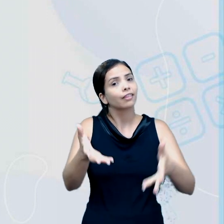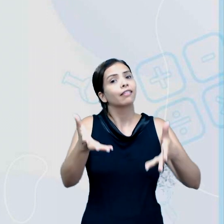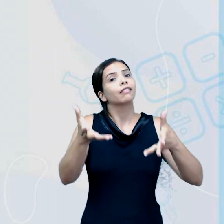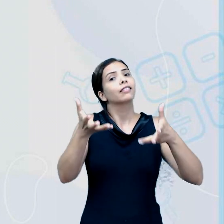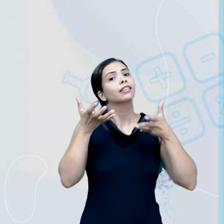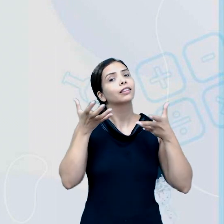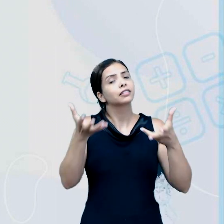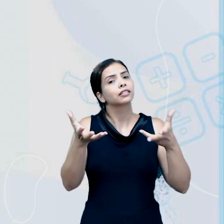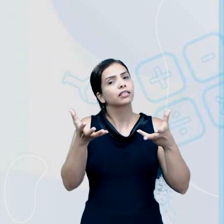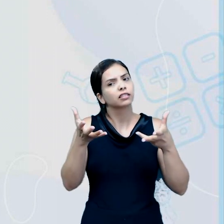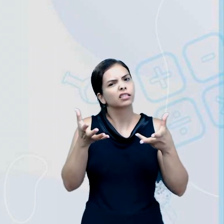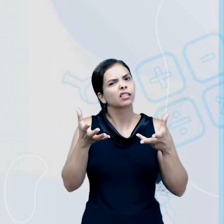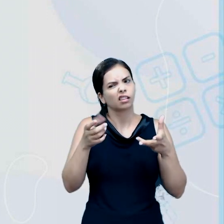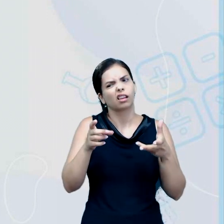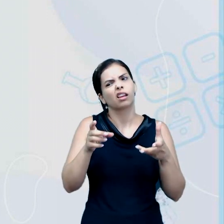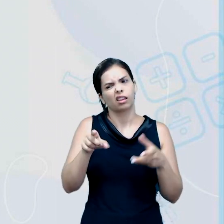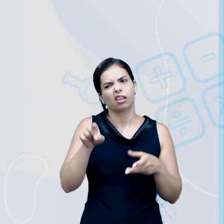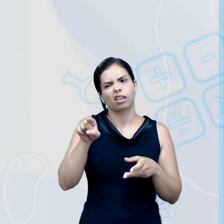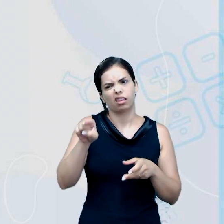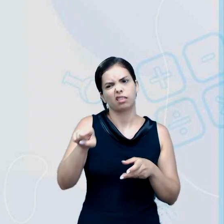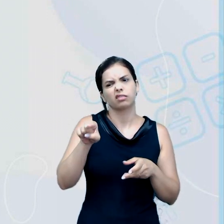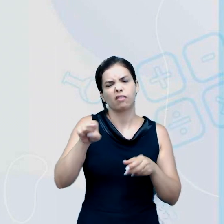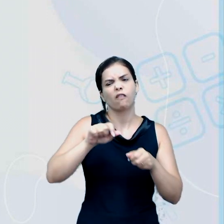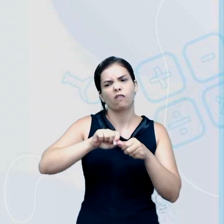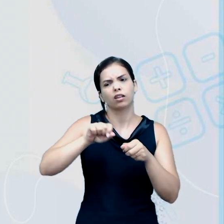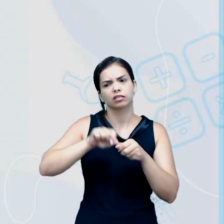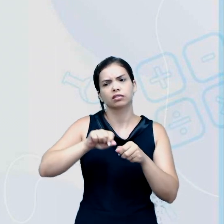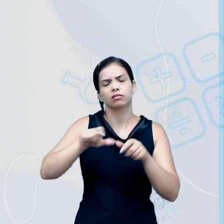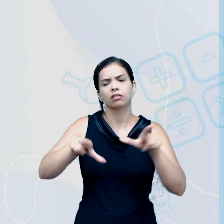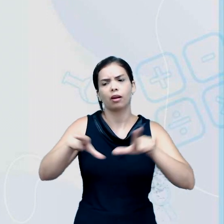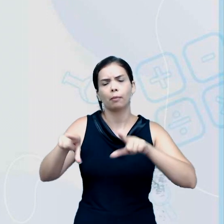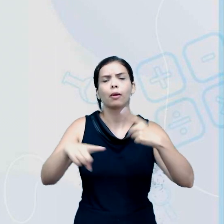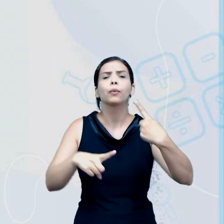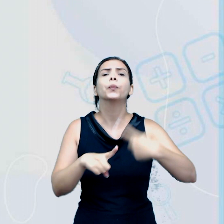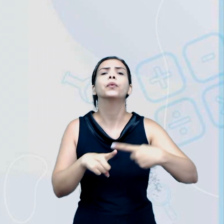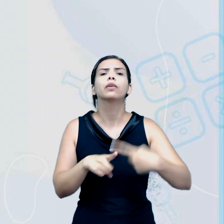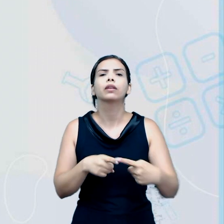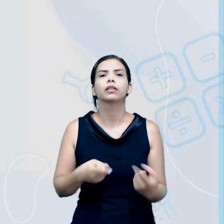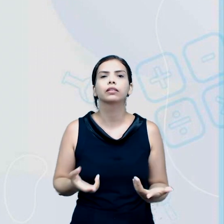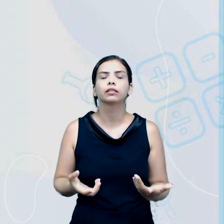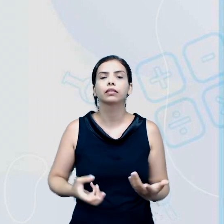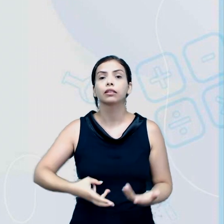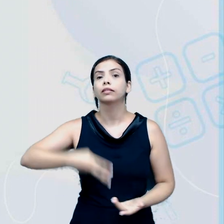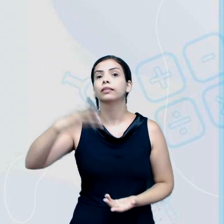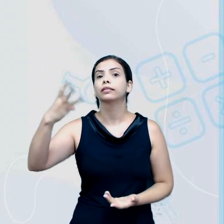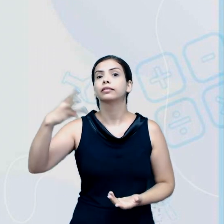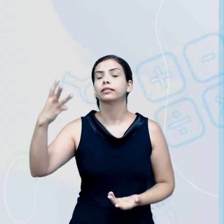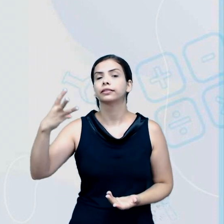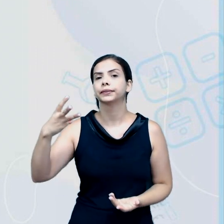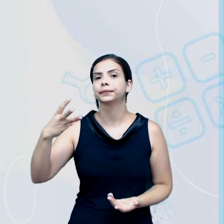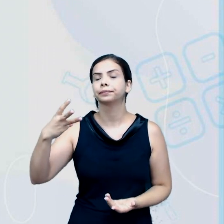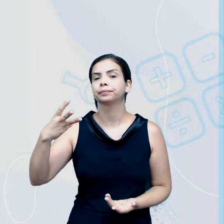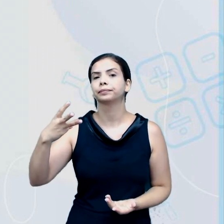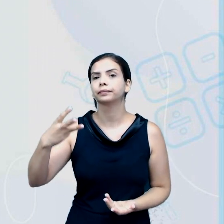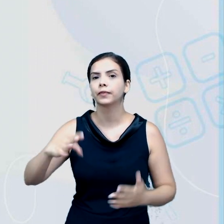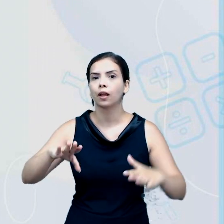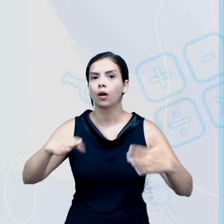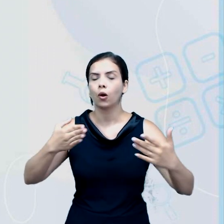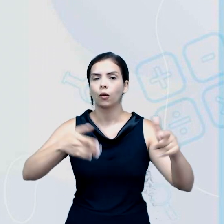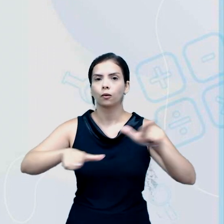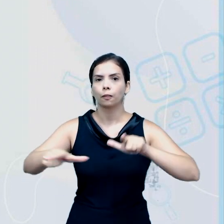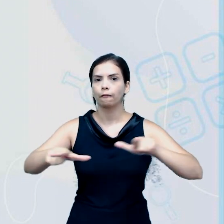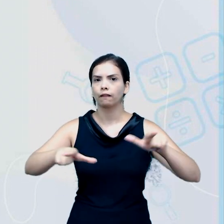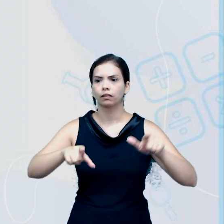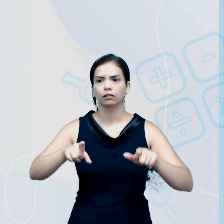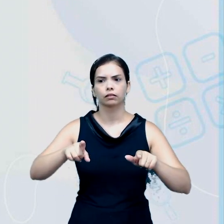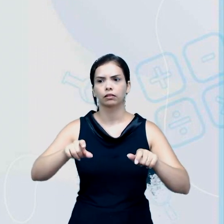quisesse olha talvez eu fizesse isso aqui porque e o terceiro desafio é qual desses